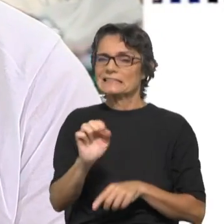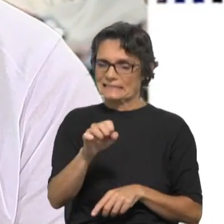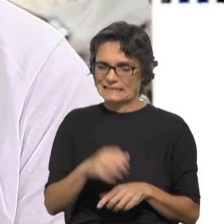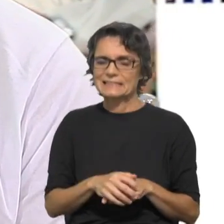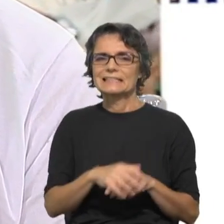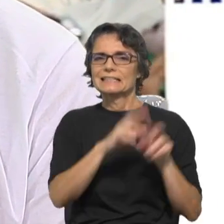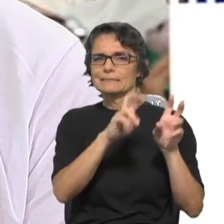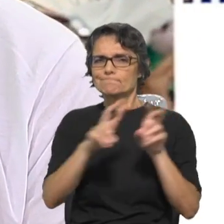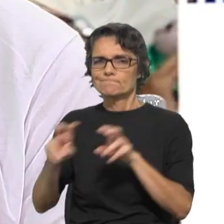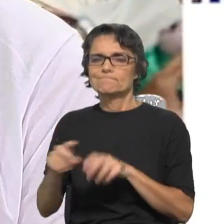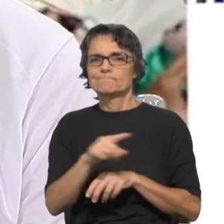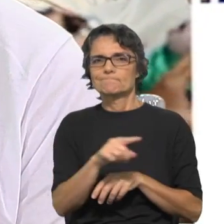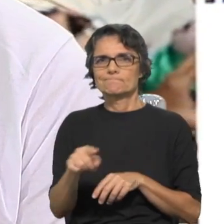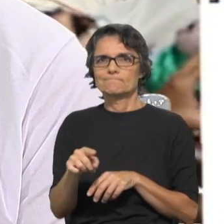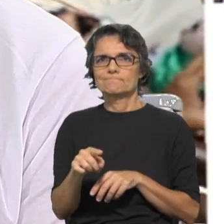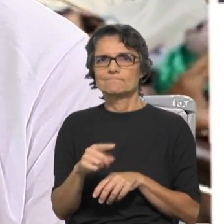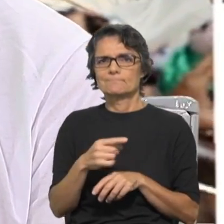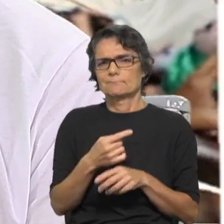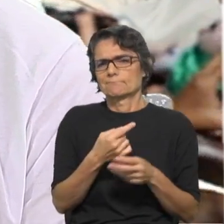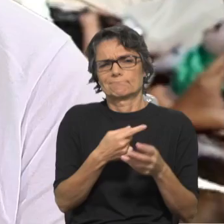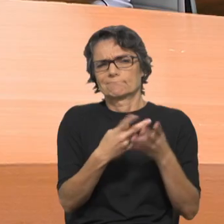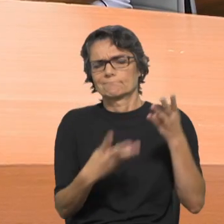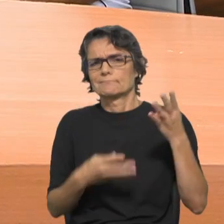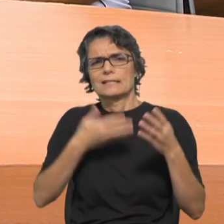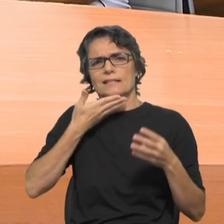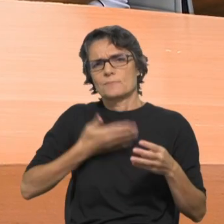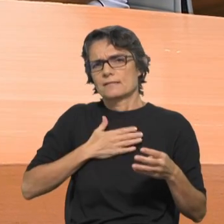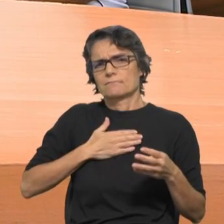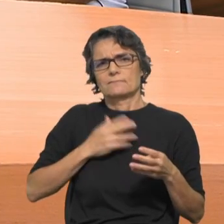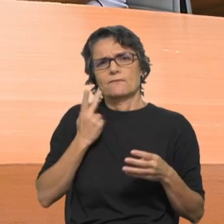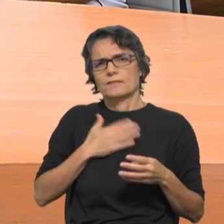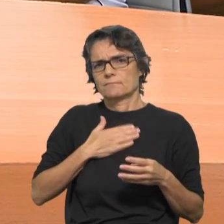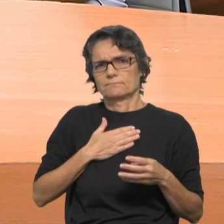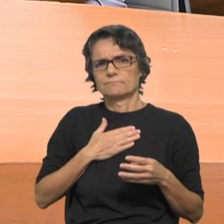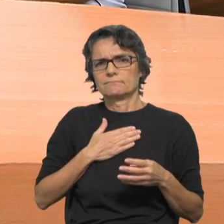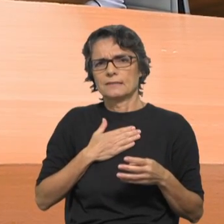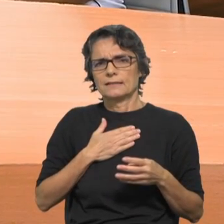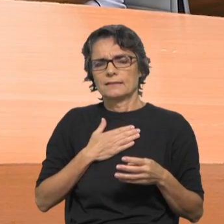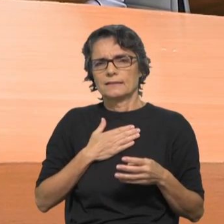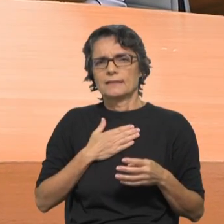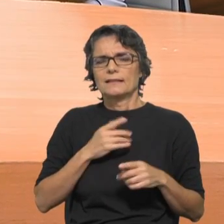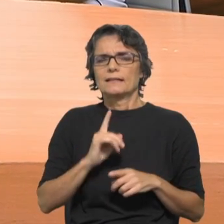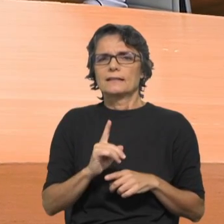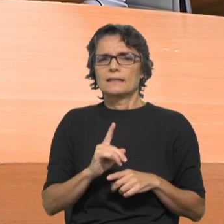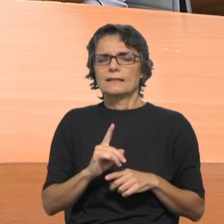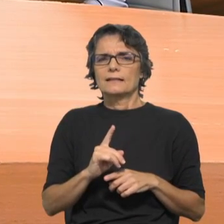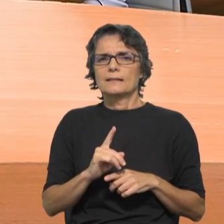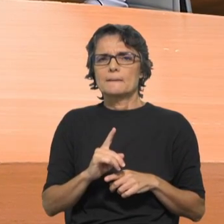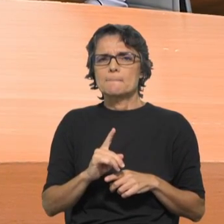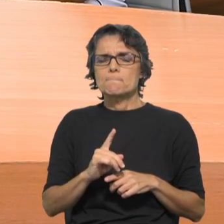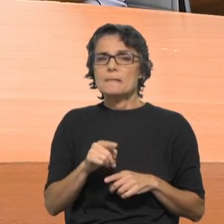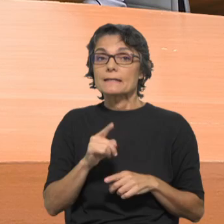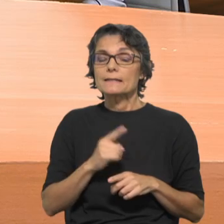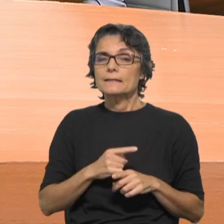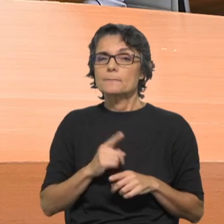diferentes convívios já partilhei várias experiências da minha vida e acho que o que é saliente e importante é